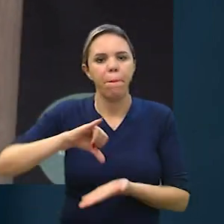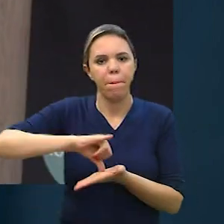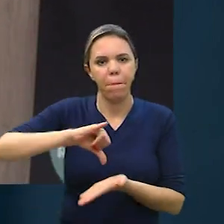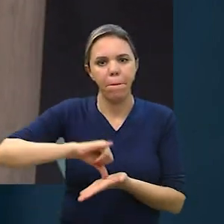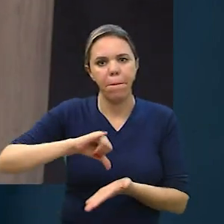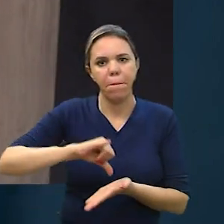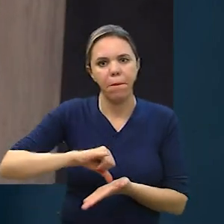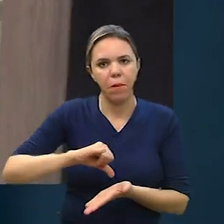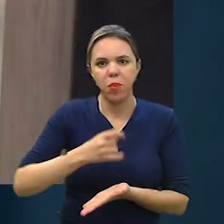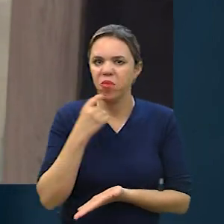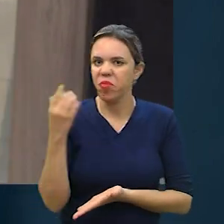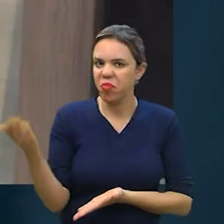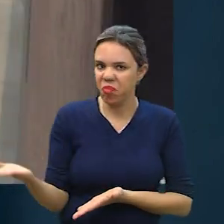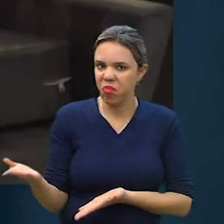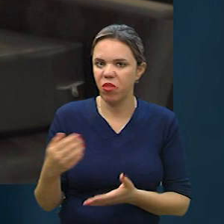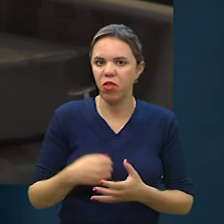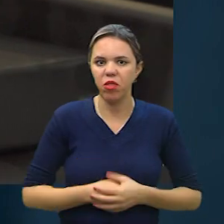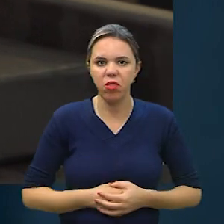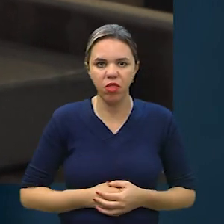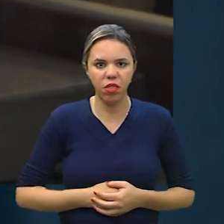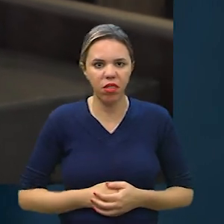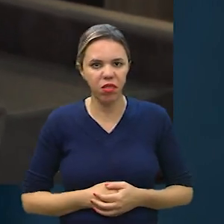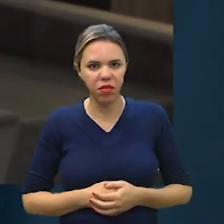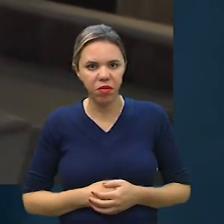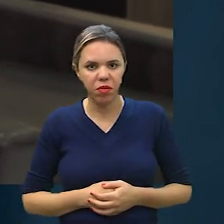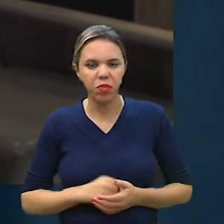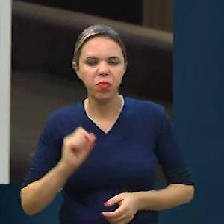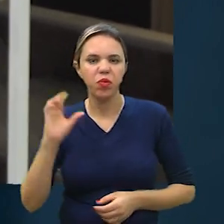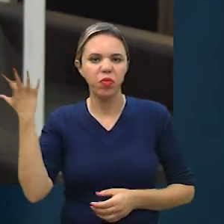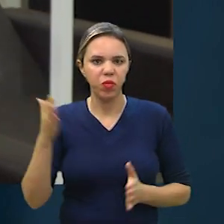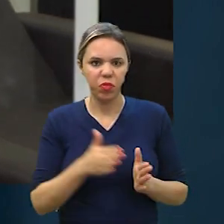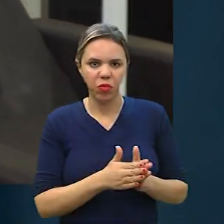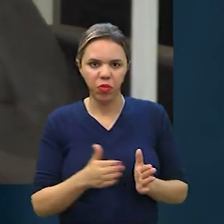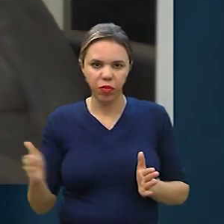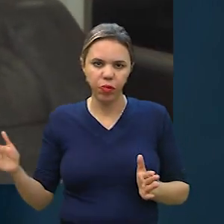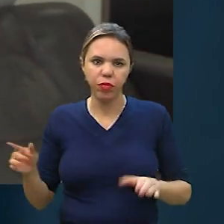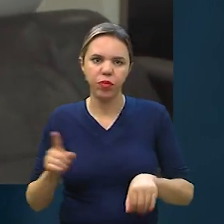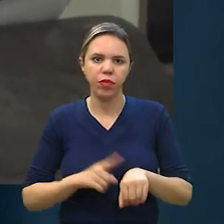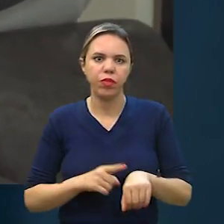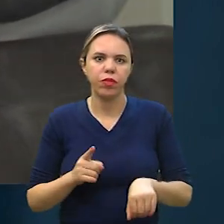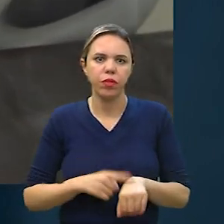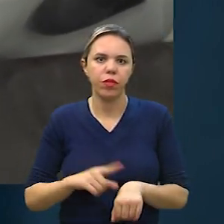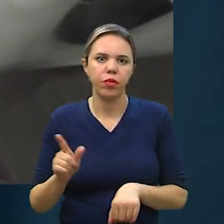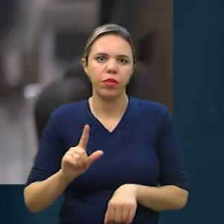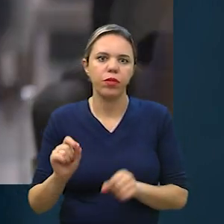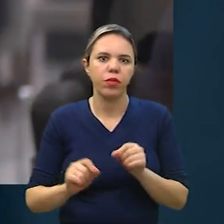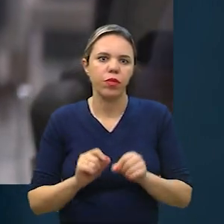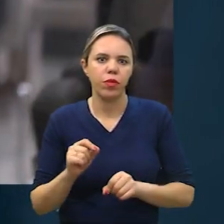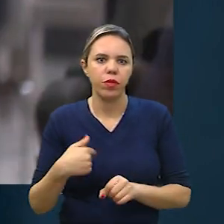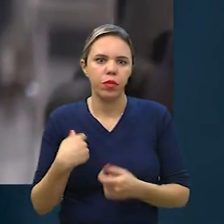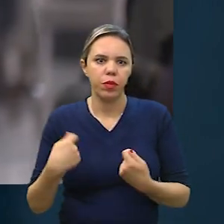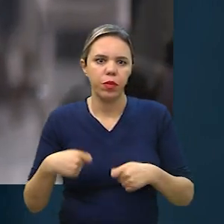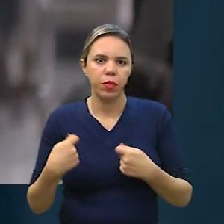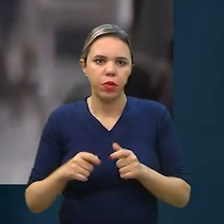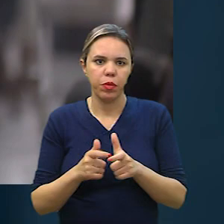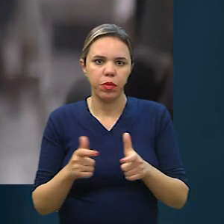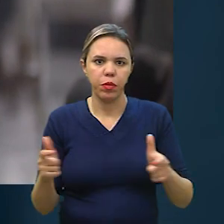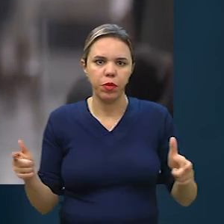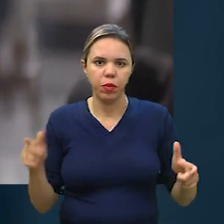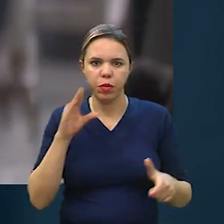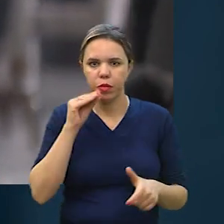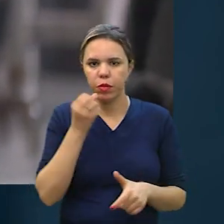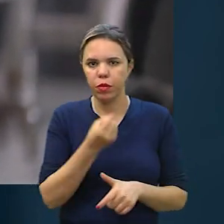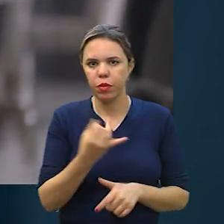região central de Campinas. E o que aconteceu? Nesse período de tempo, logicamente, eu precisei aumentar